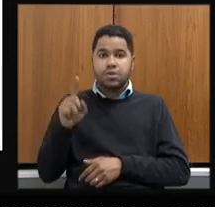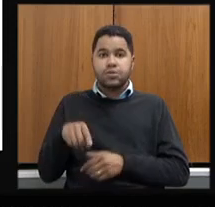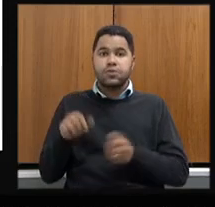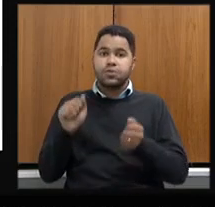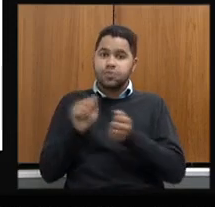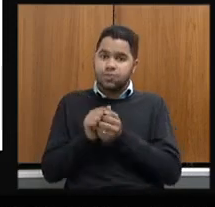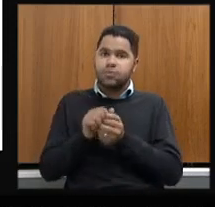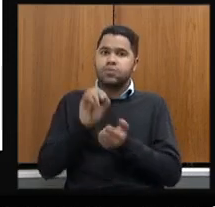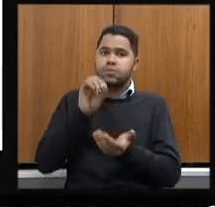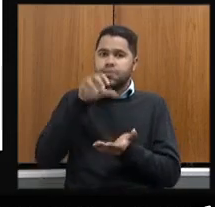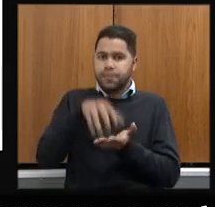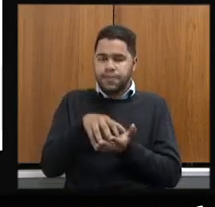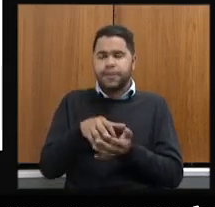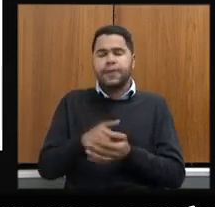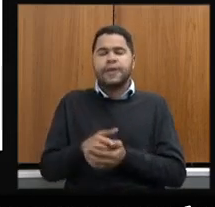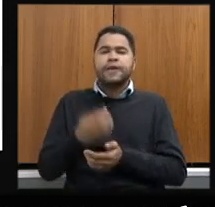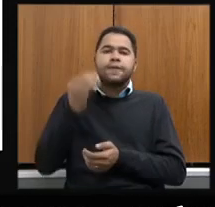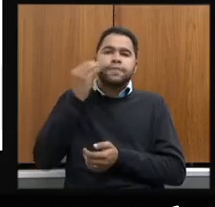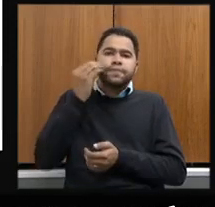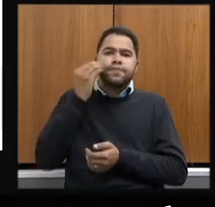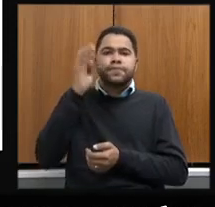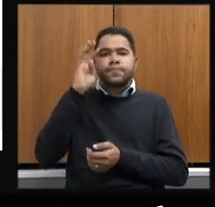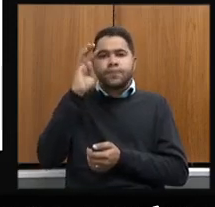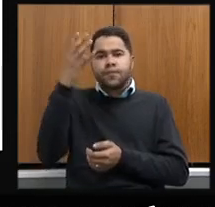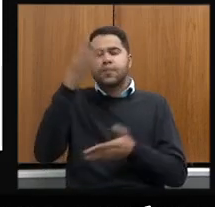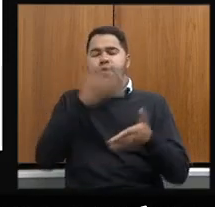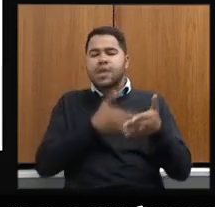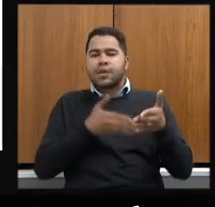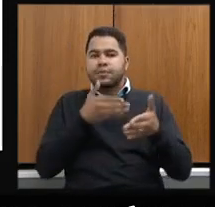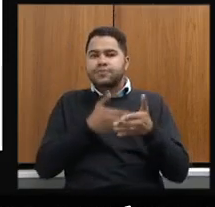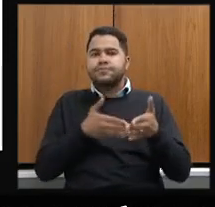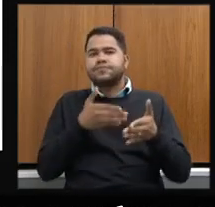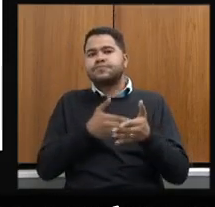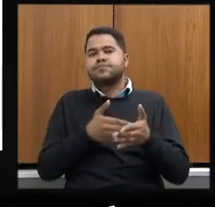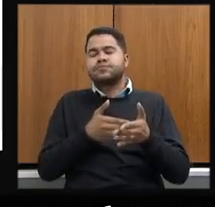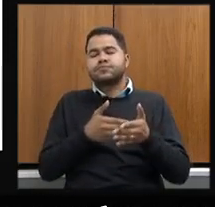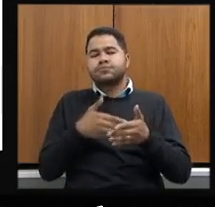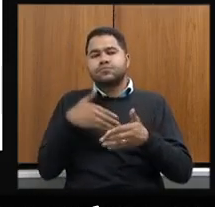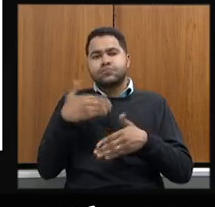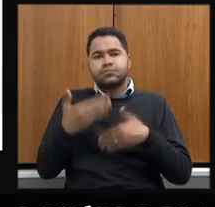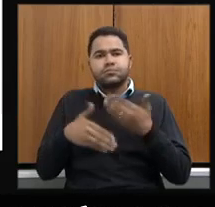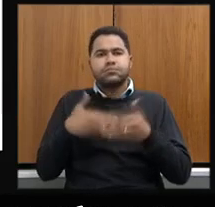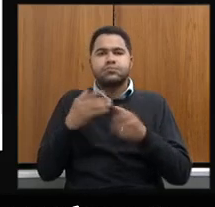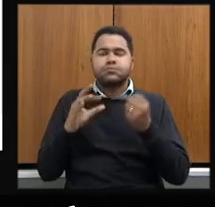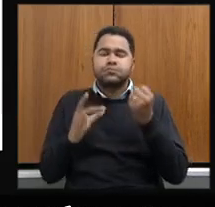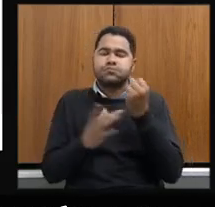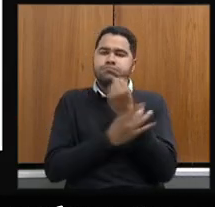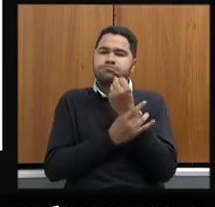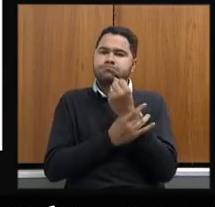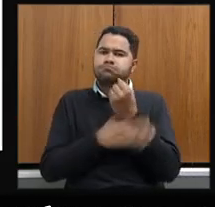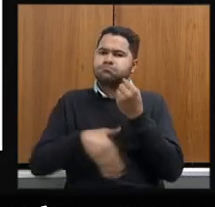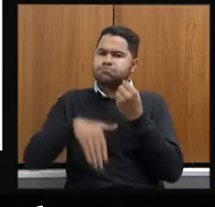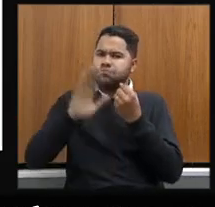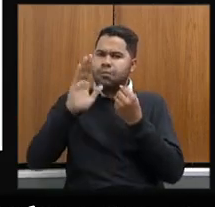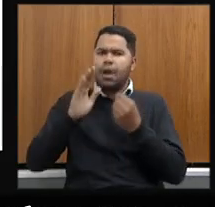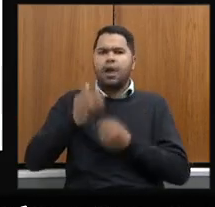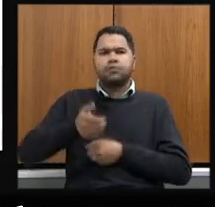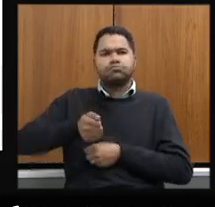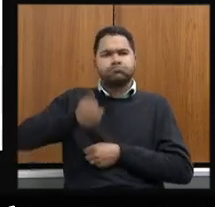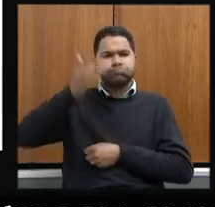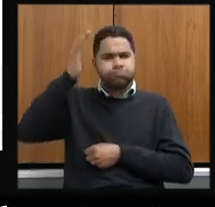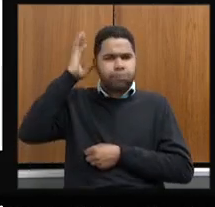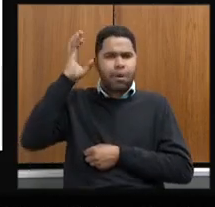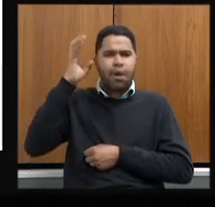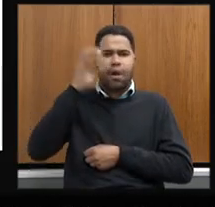feito junto aos órgãos e busca solucionar restrições para execução garantir uma execução mais célere mais